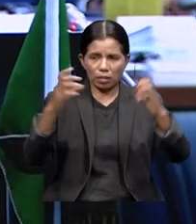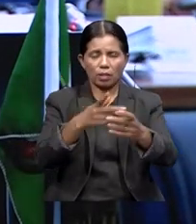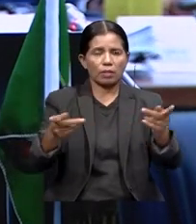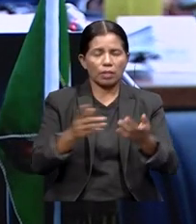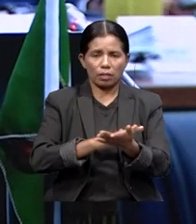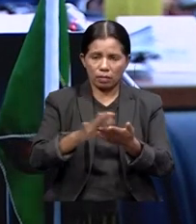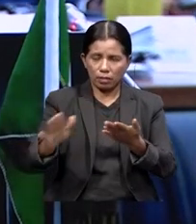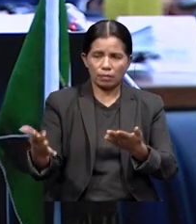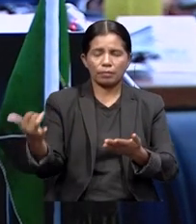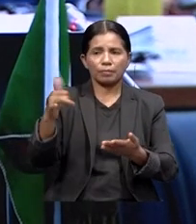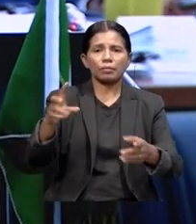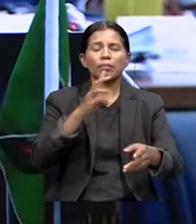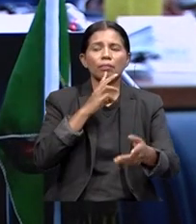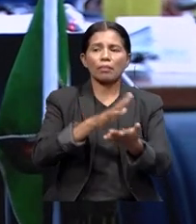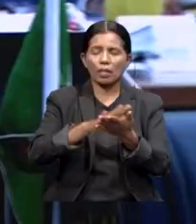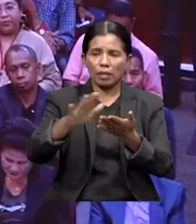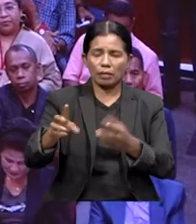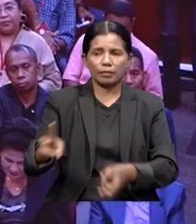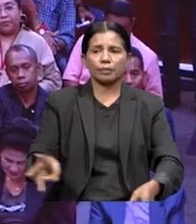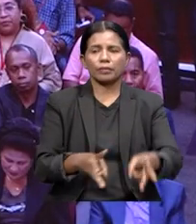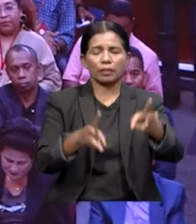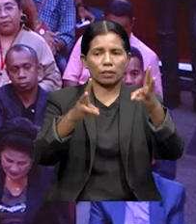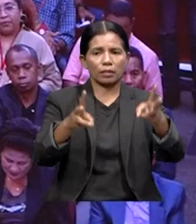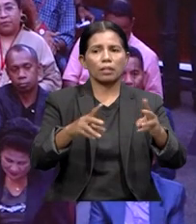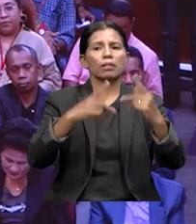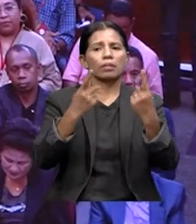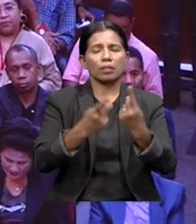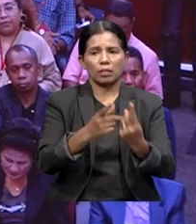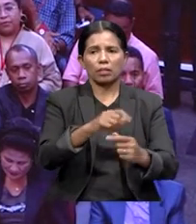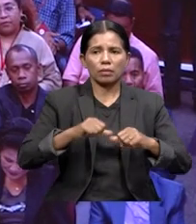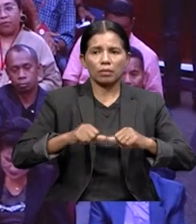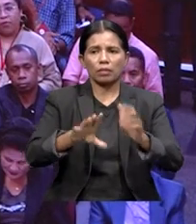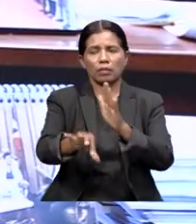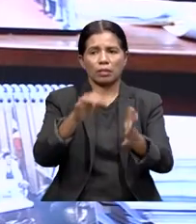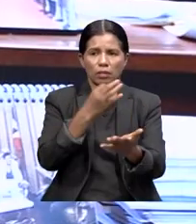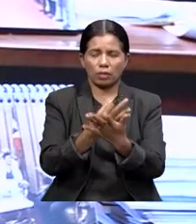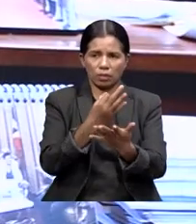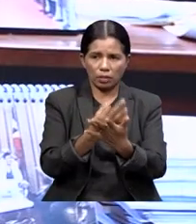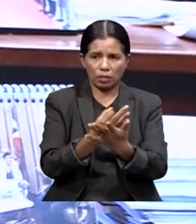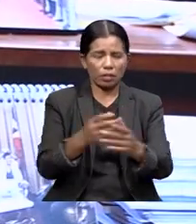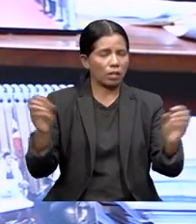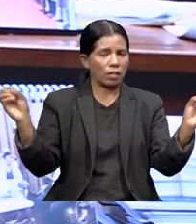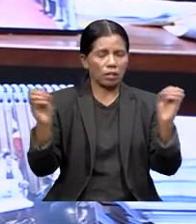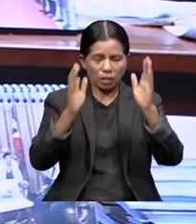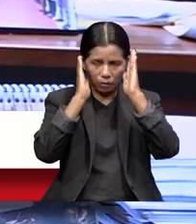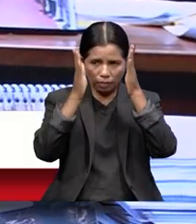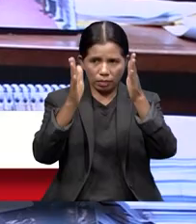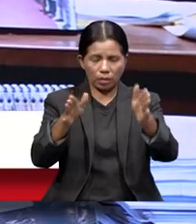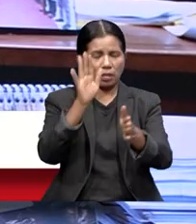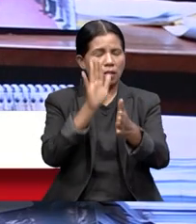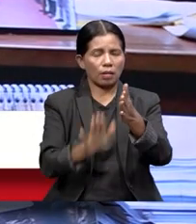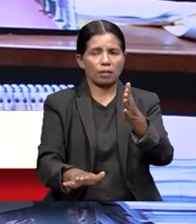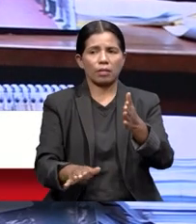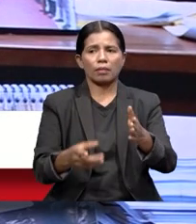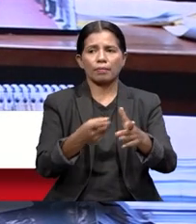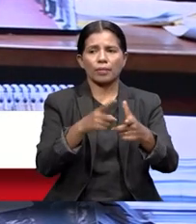básico, nessa bemos, estrada. O setor produtivo Cira continua reta orçamento, nebe lá inspira a torra menos